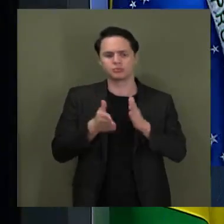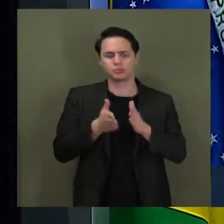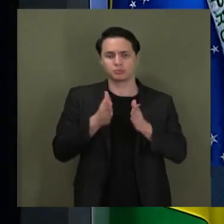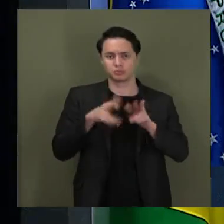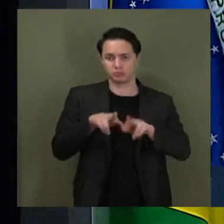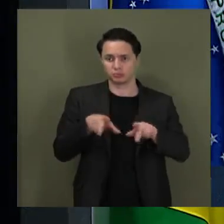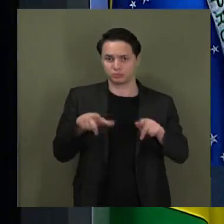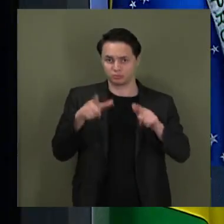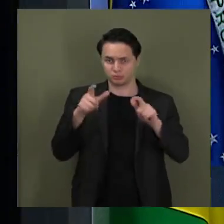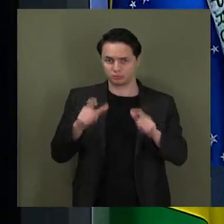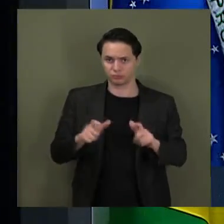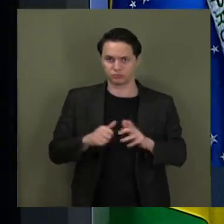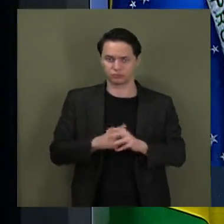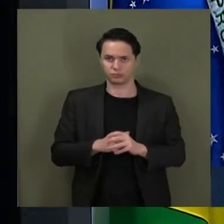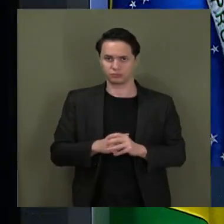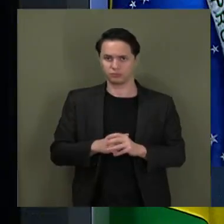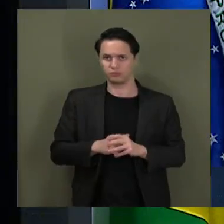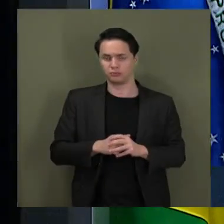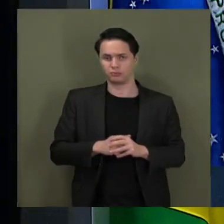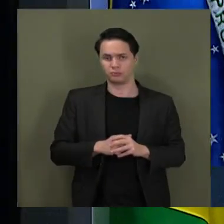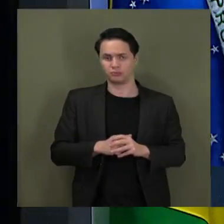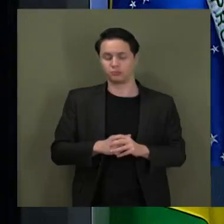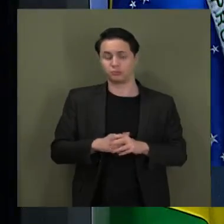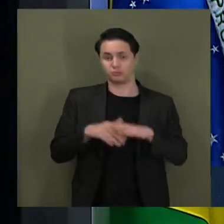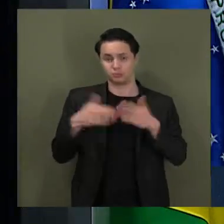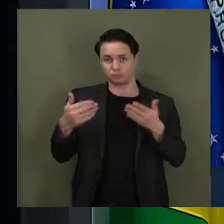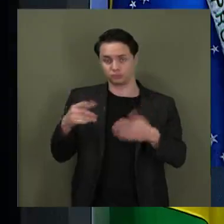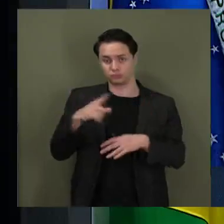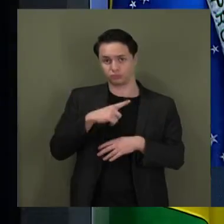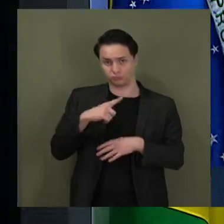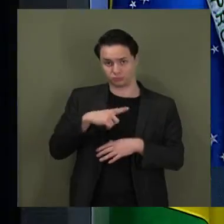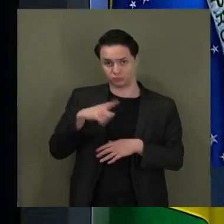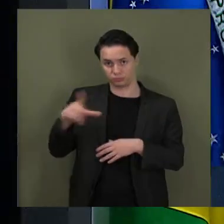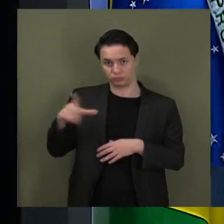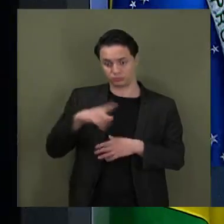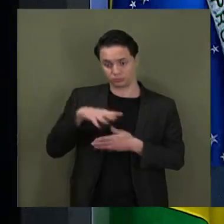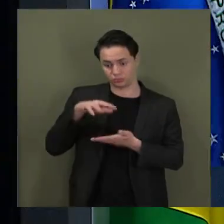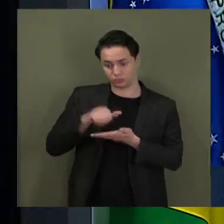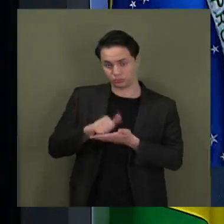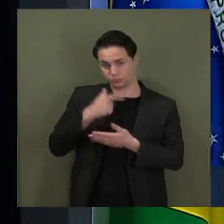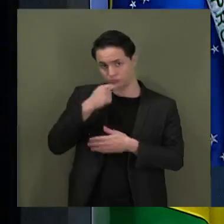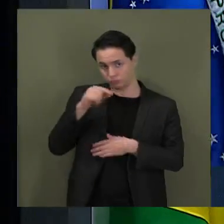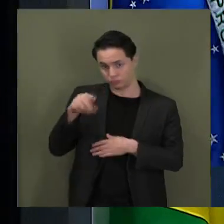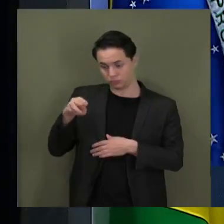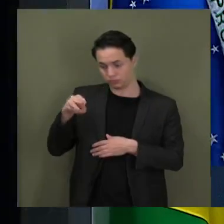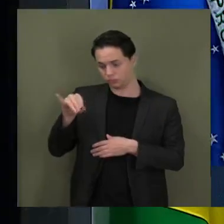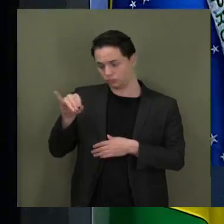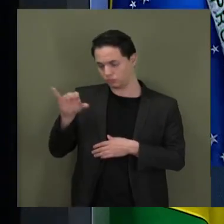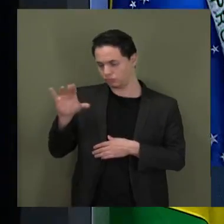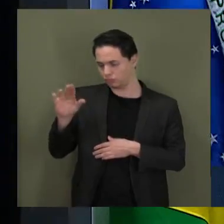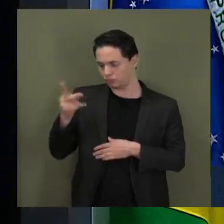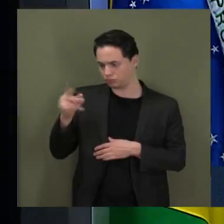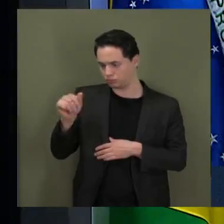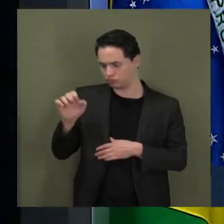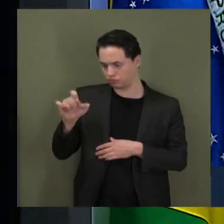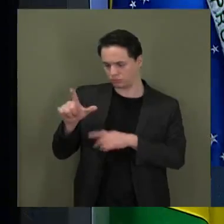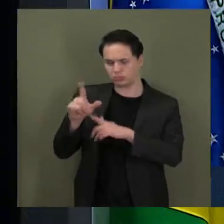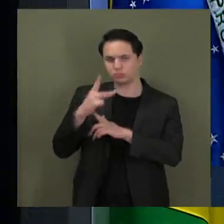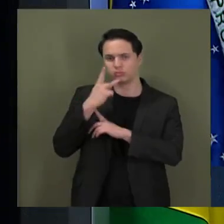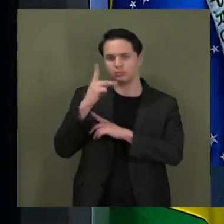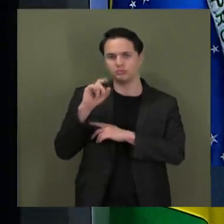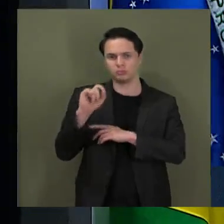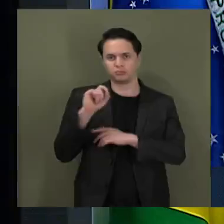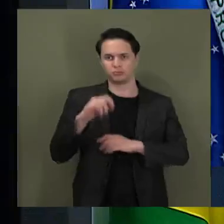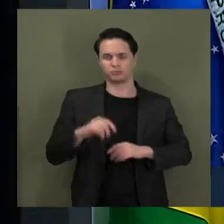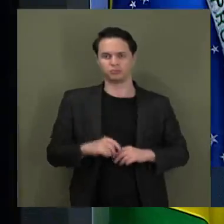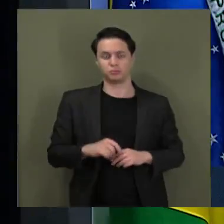atividades. Em sua matéria, diz Michael, matéria recente, e o interessante, o senhor é católico.